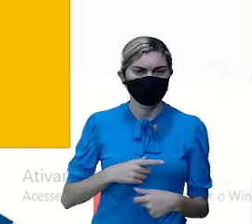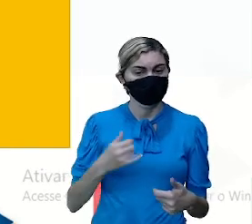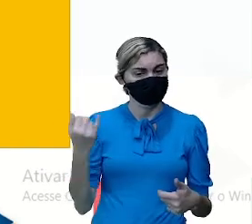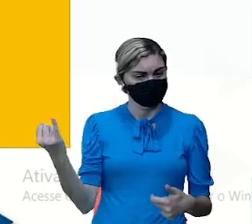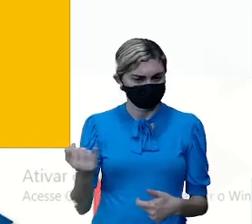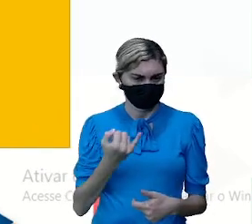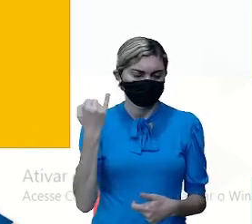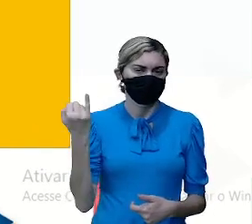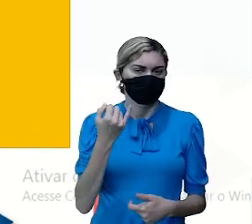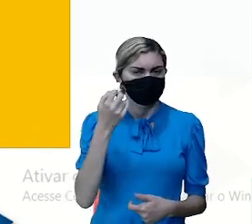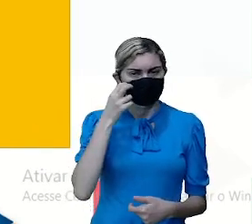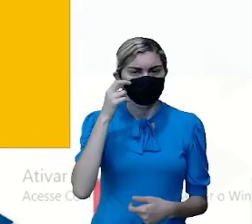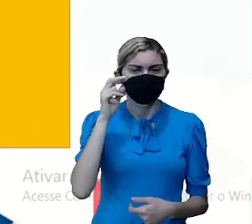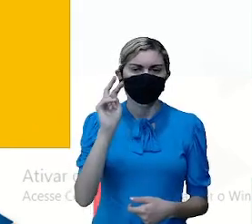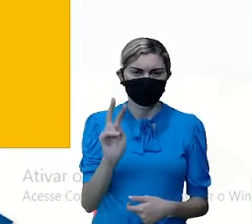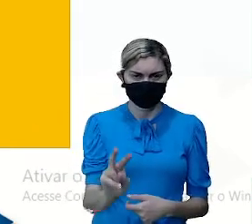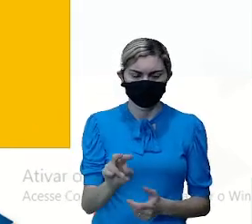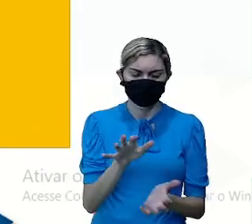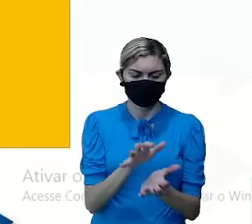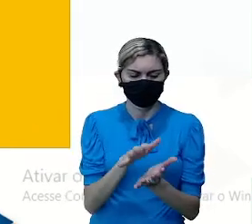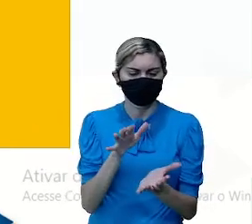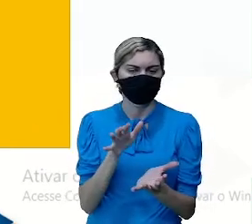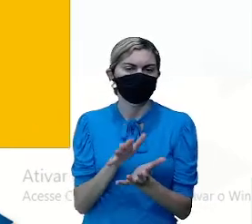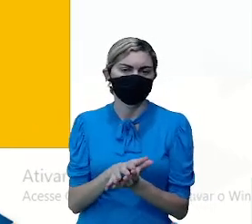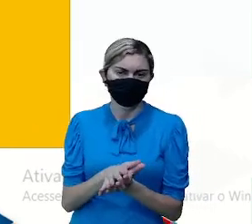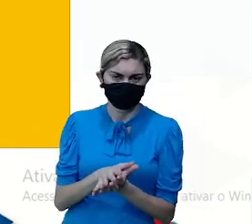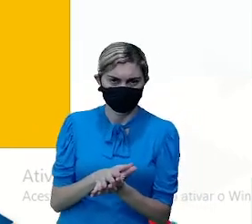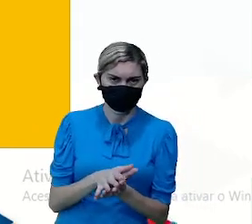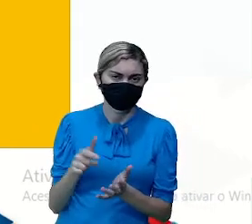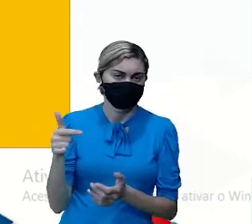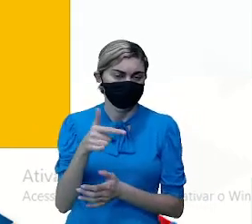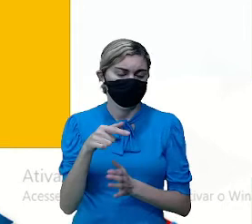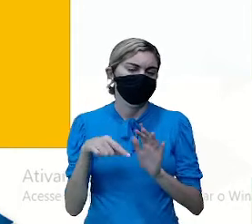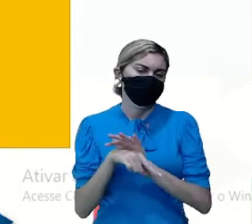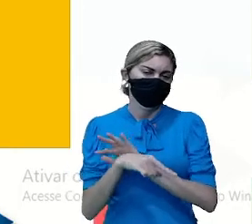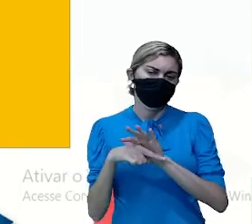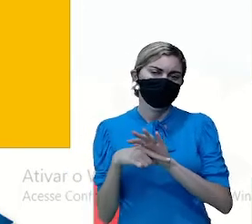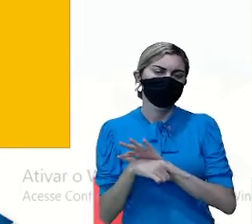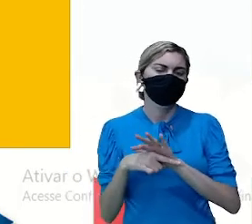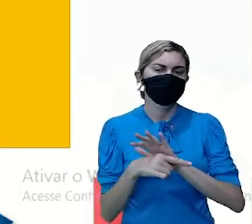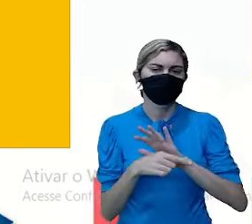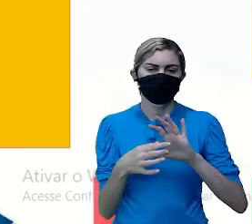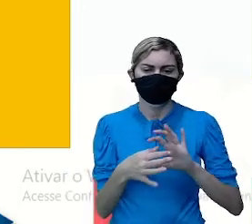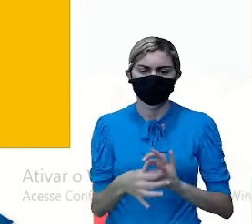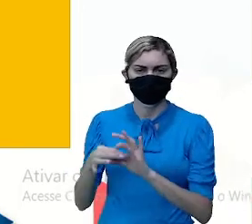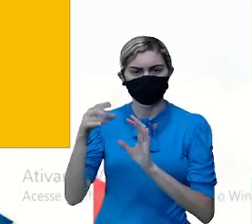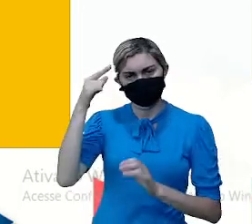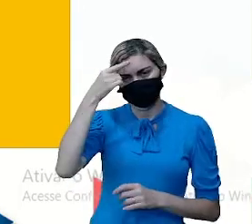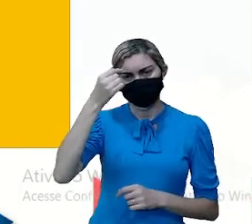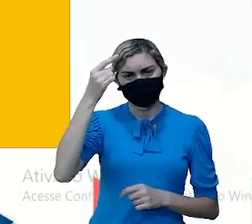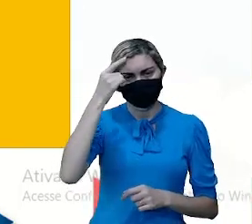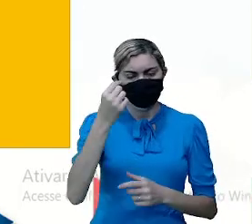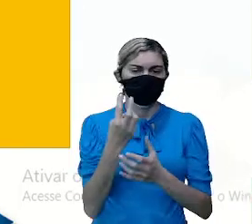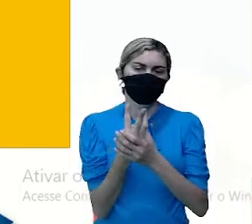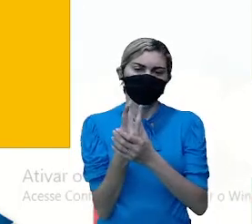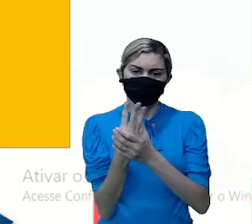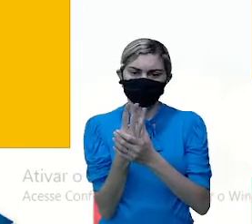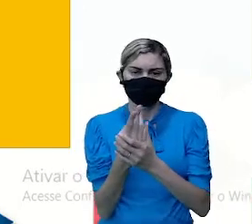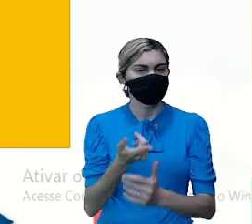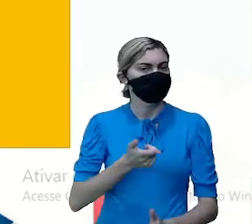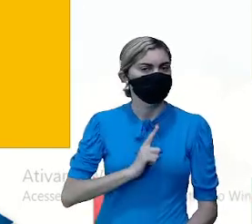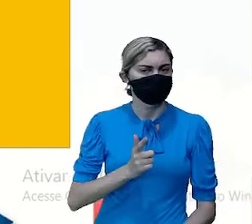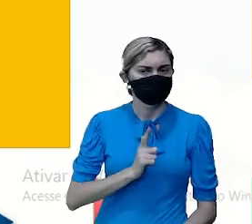importante. Veja só, Pernambuco, segundo os pesquisadores da Universidade Federal de Pernambuco, nós